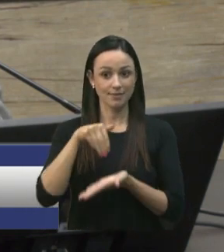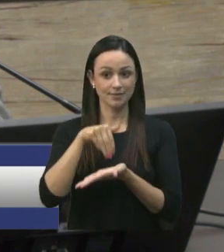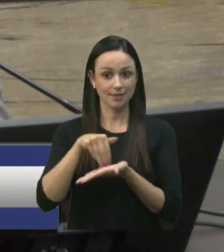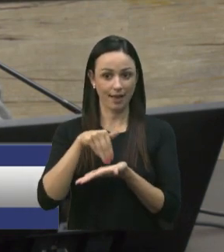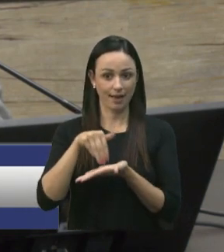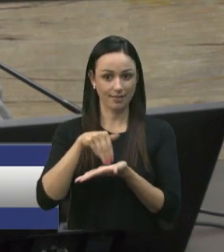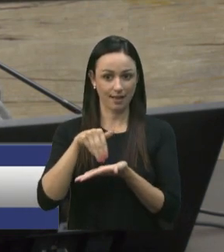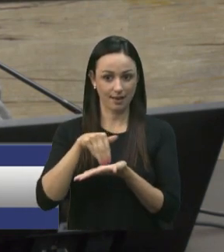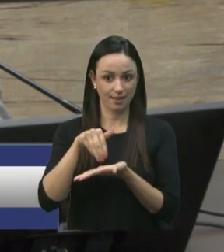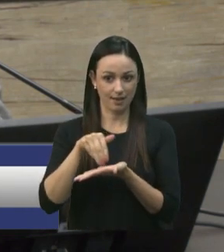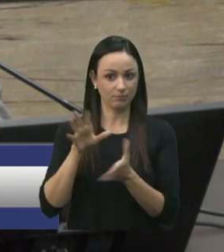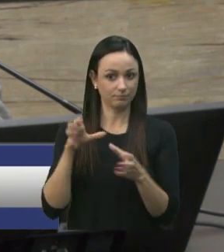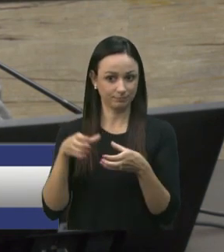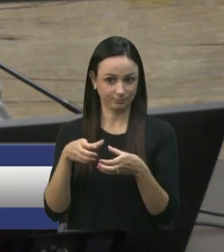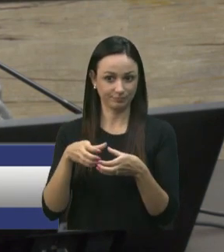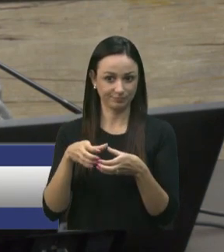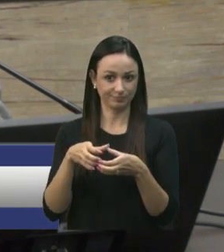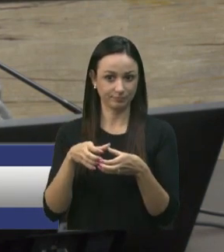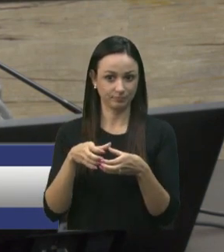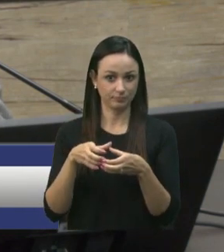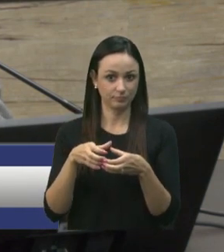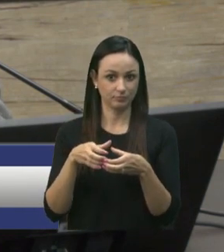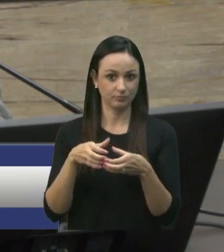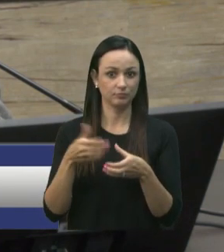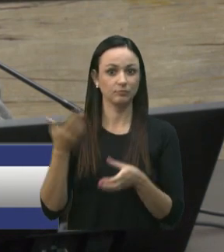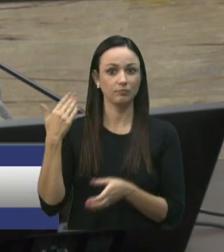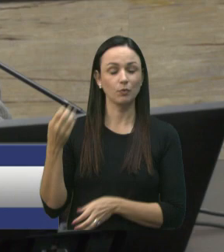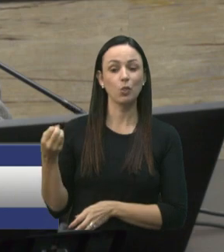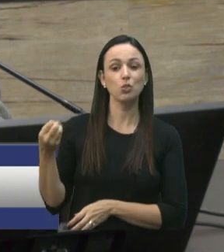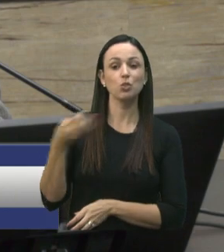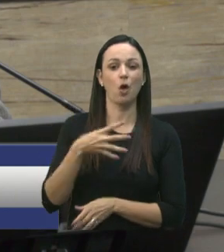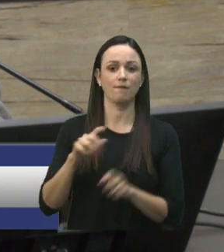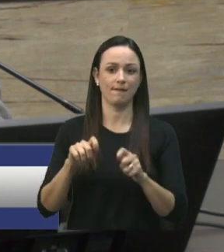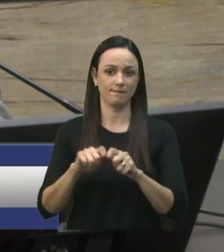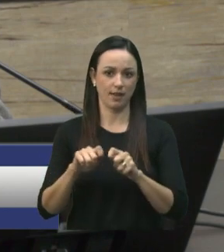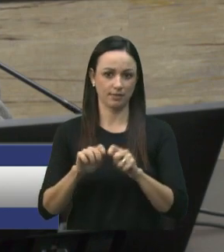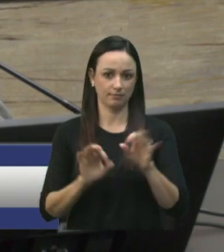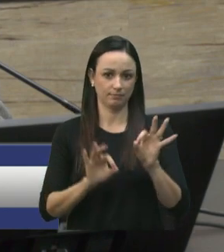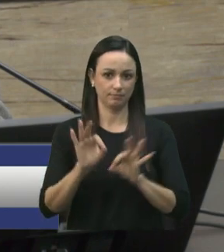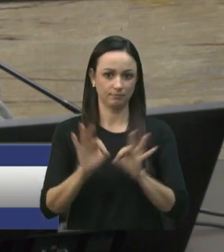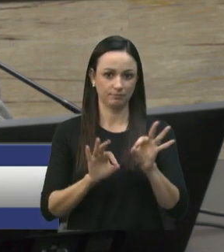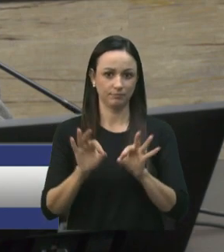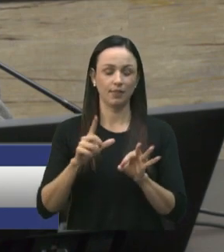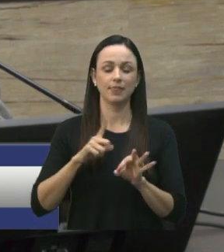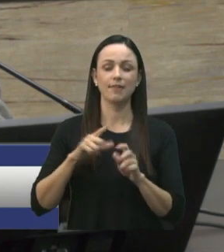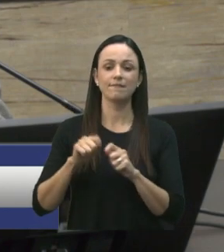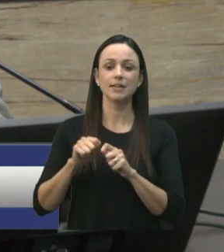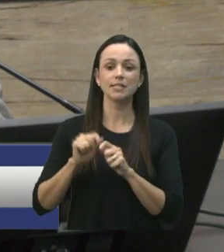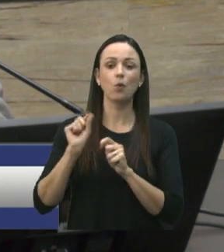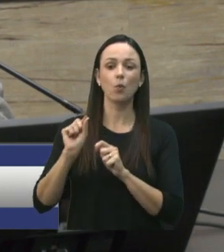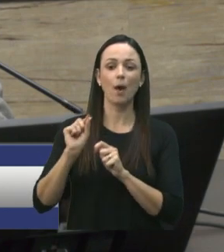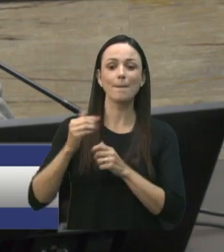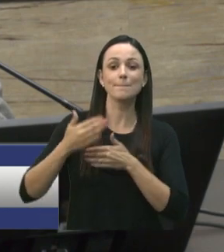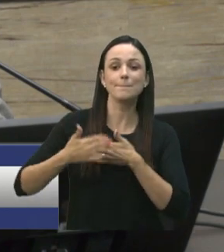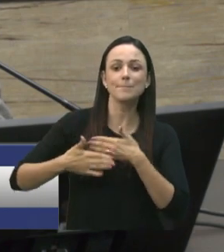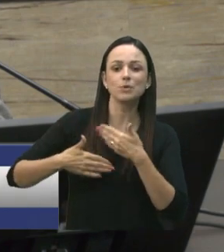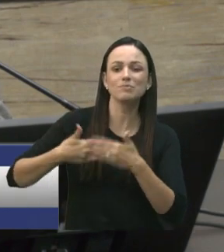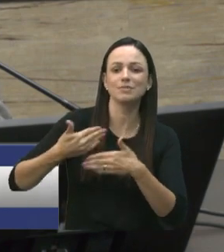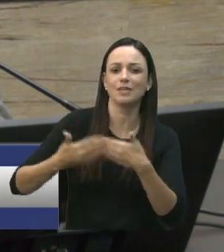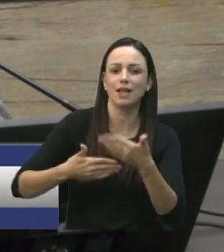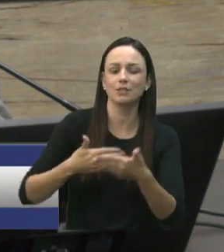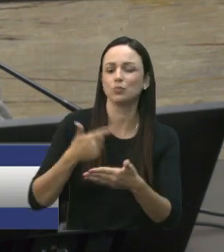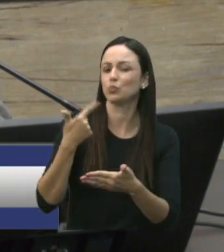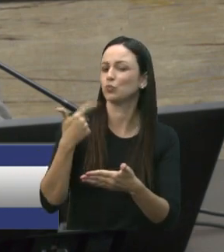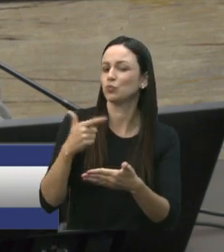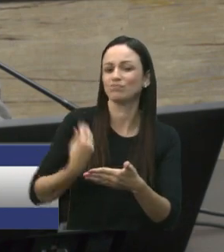que foi recém-composta, né, ela teve que fazer um processo que não existia na